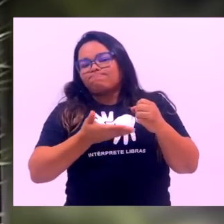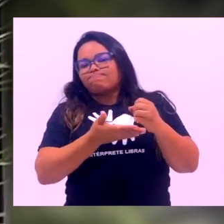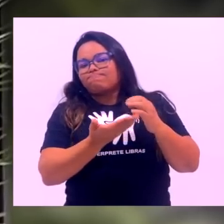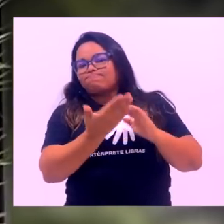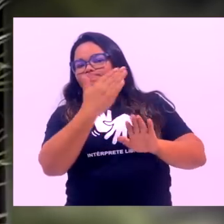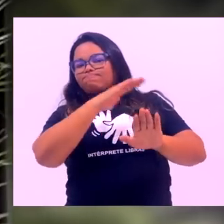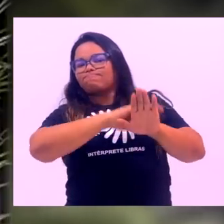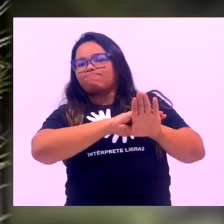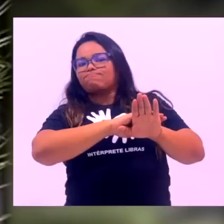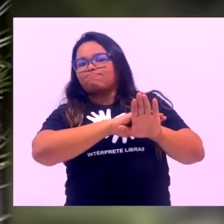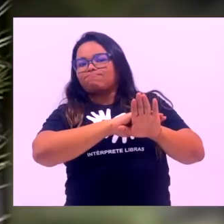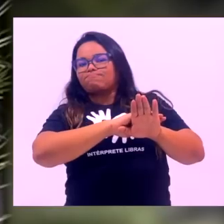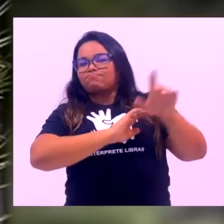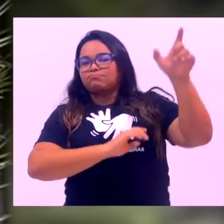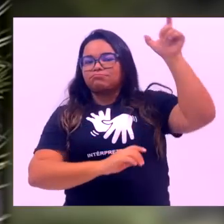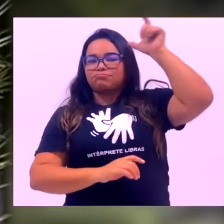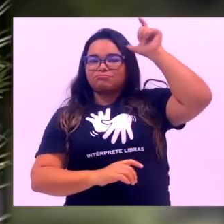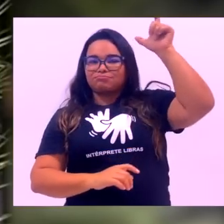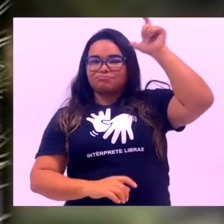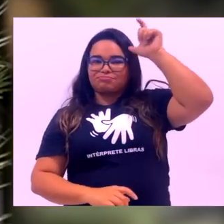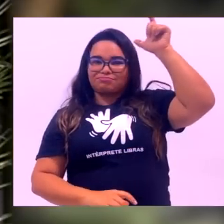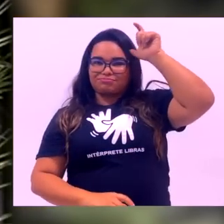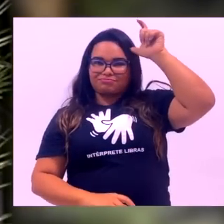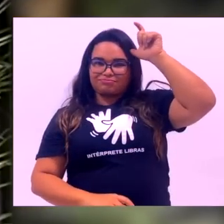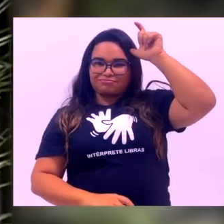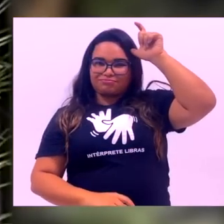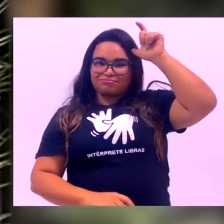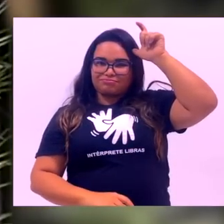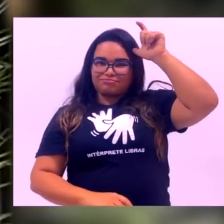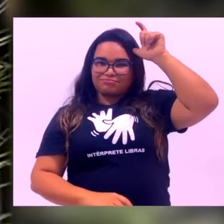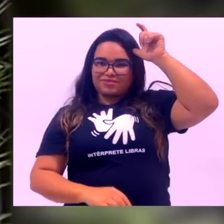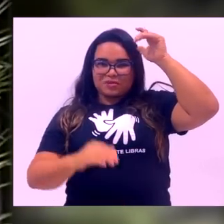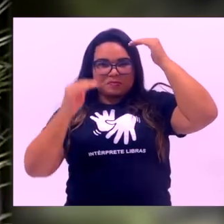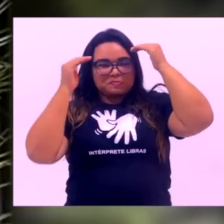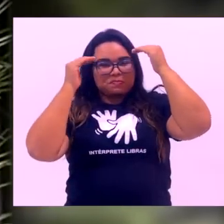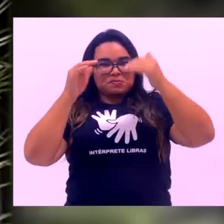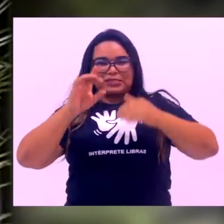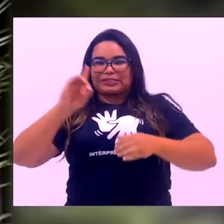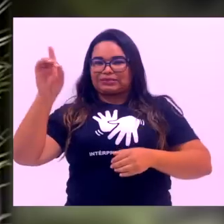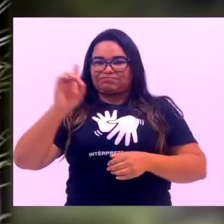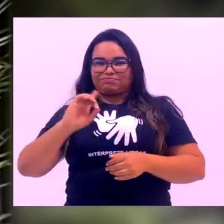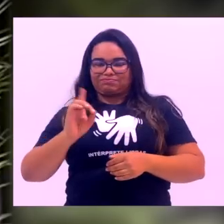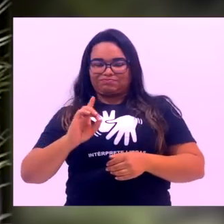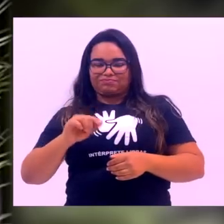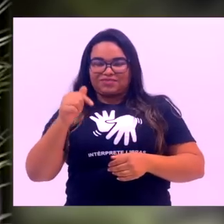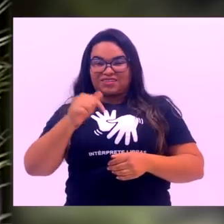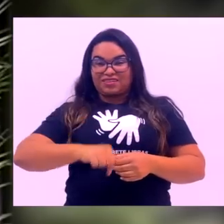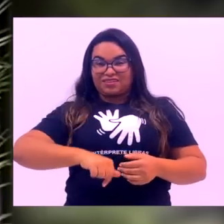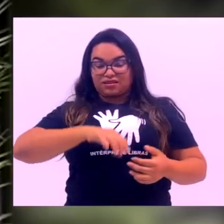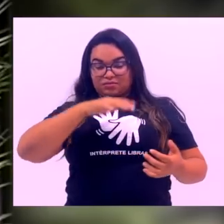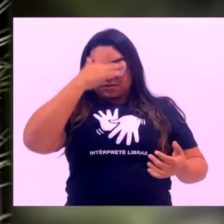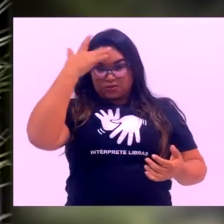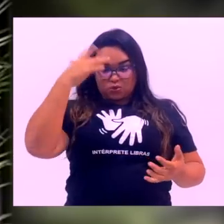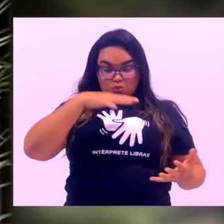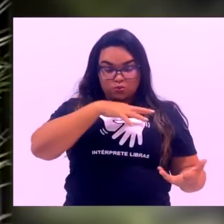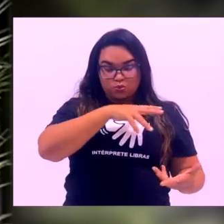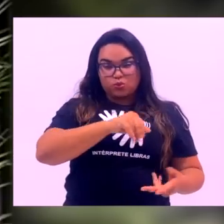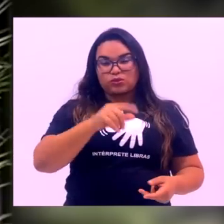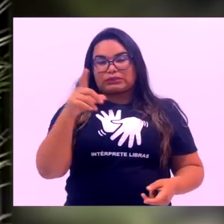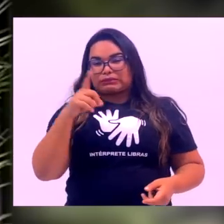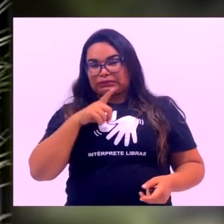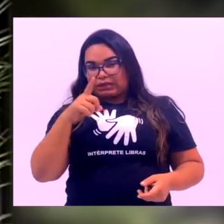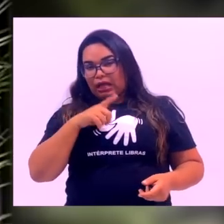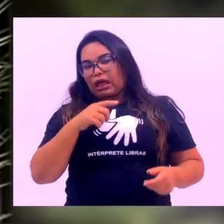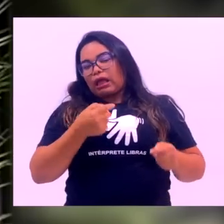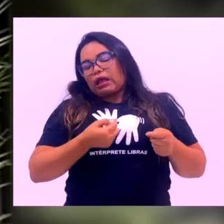uma união contra Deus. É uma união do anticristo. Isso é assustador. O mundo está terrivelmente